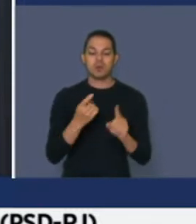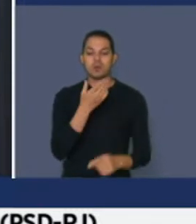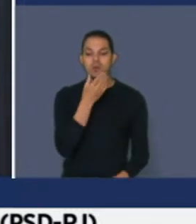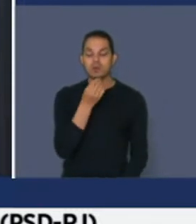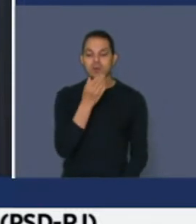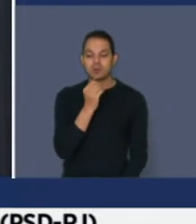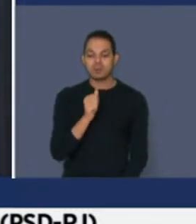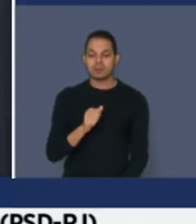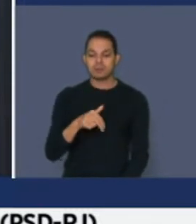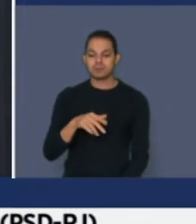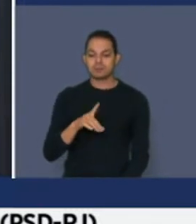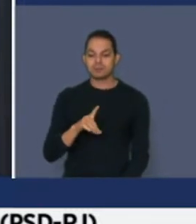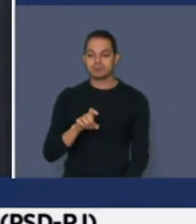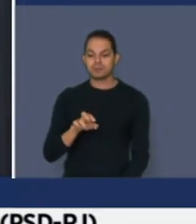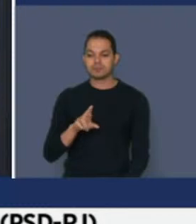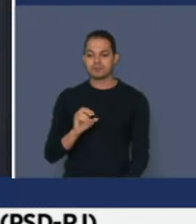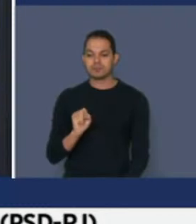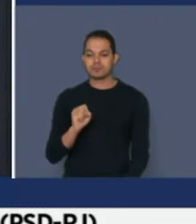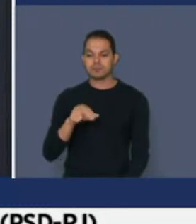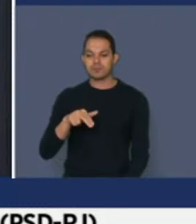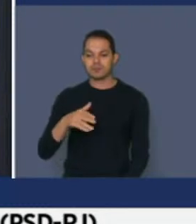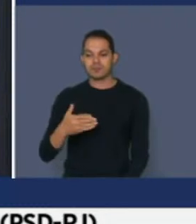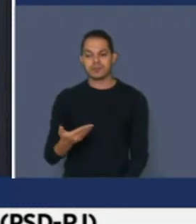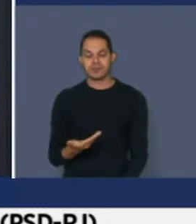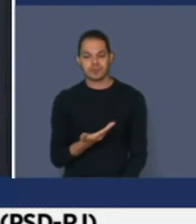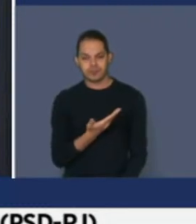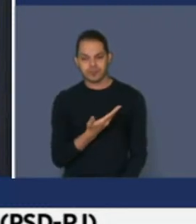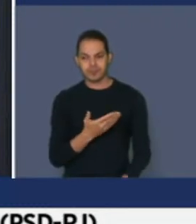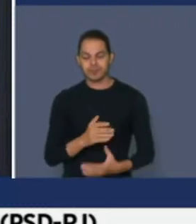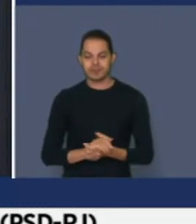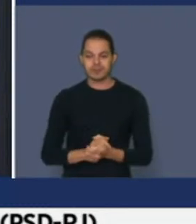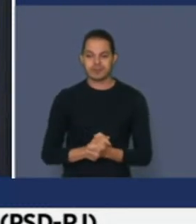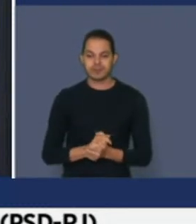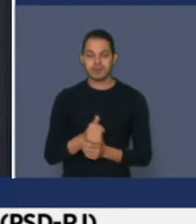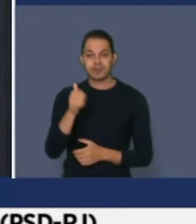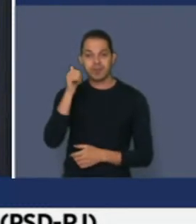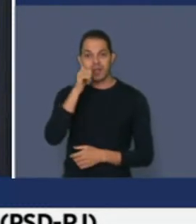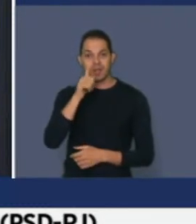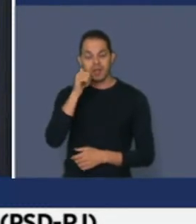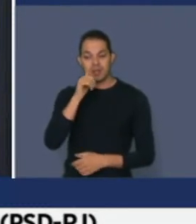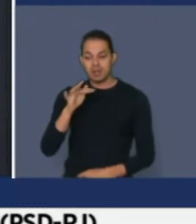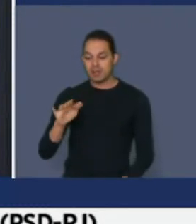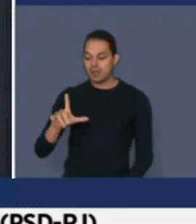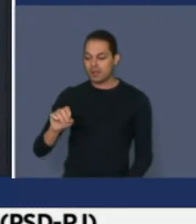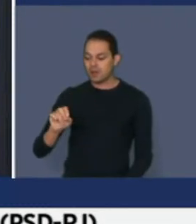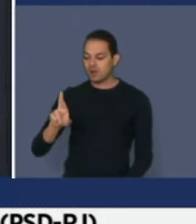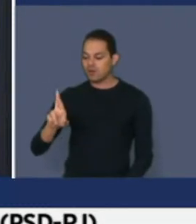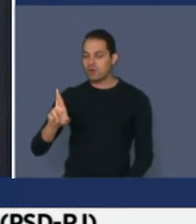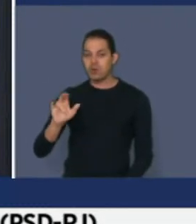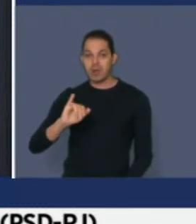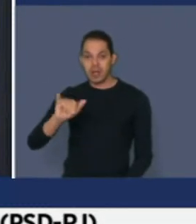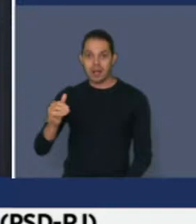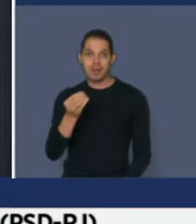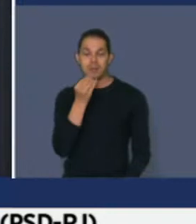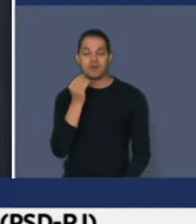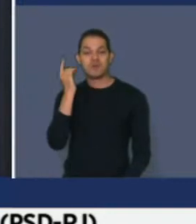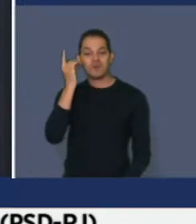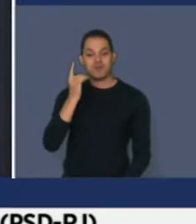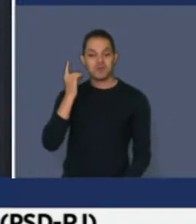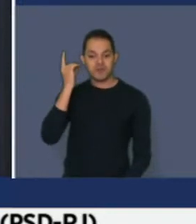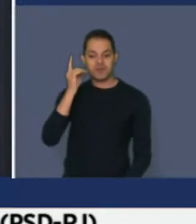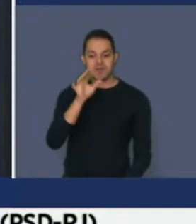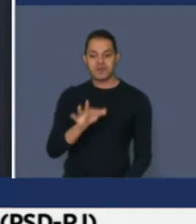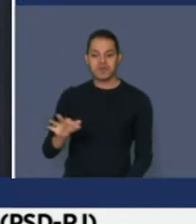Souza. Fecha aspas. A representada teria utilizado do prestígio do seu cargo de deputada federal